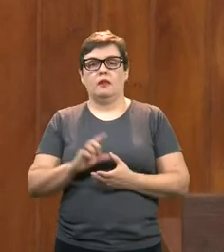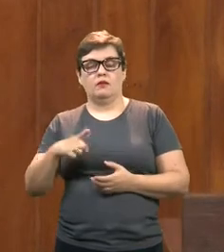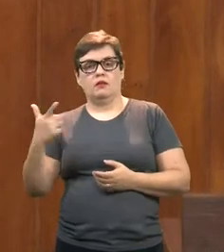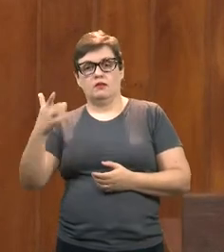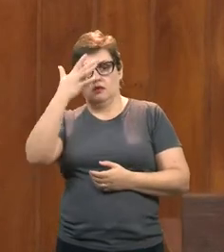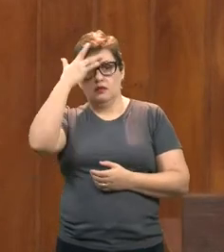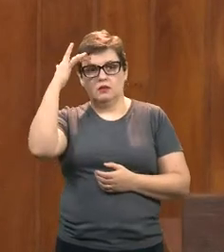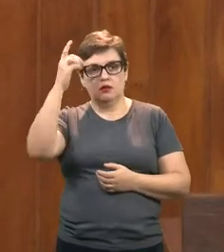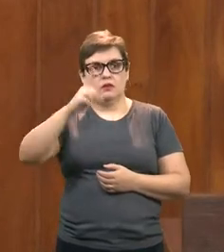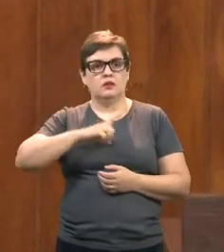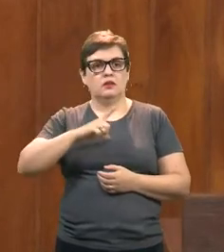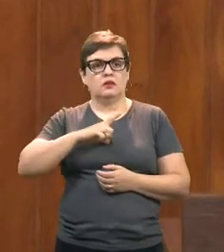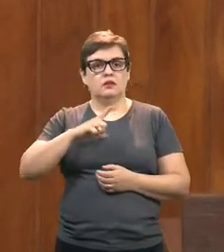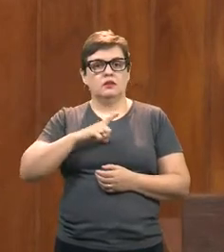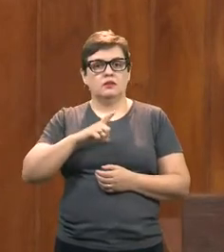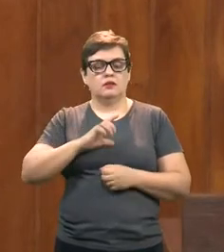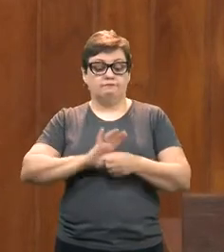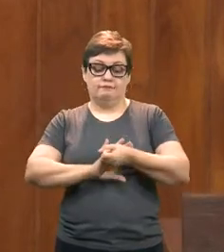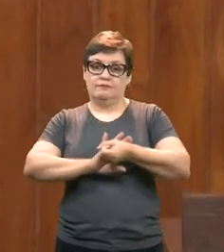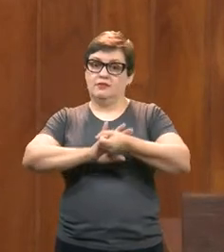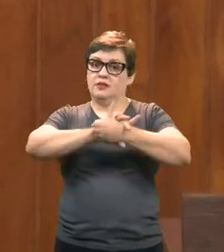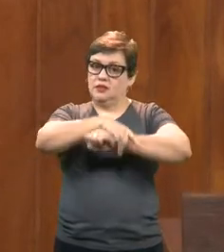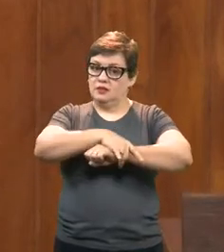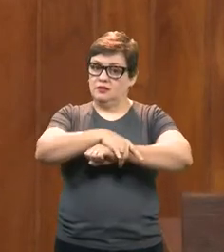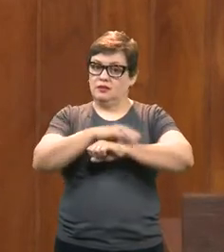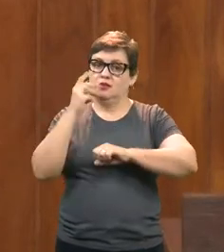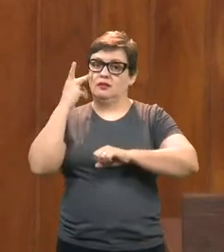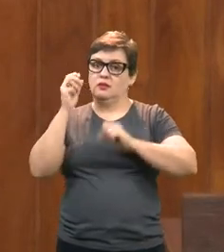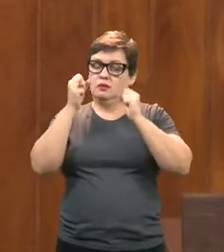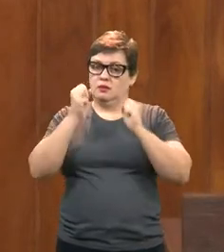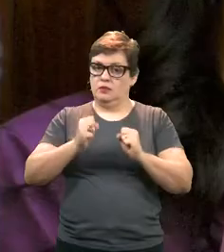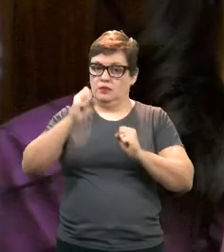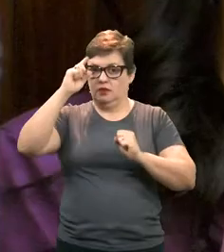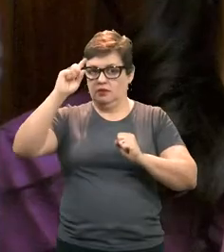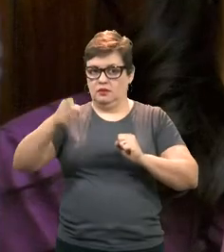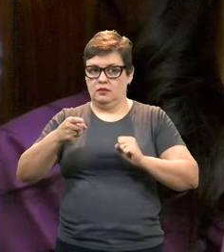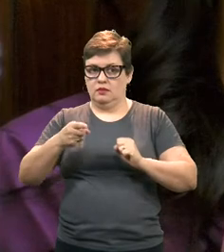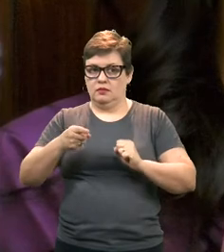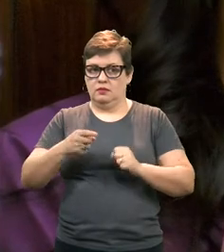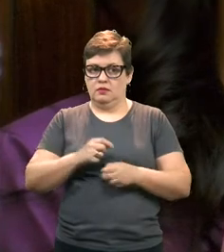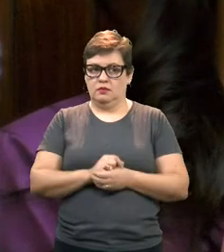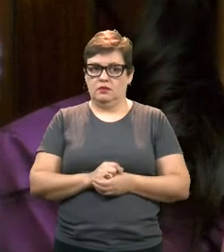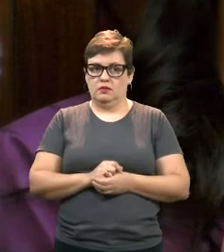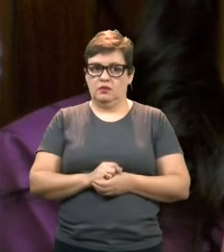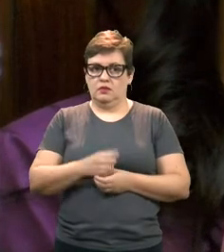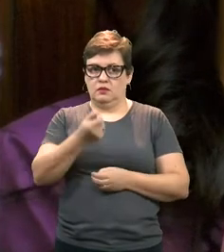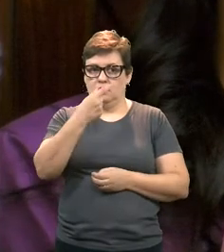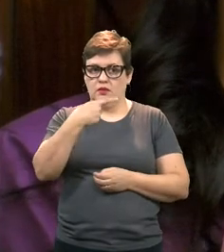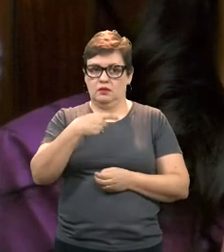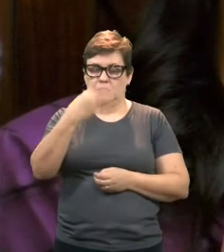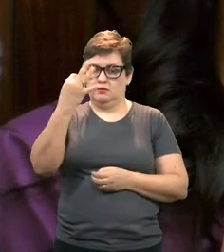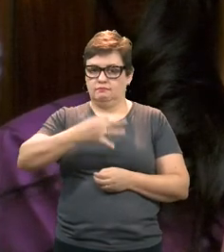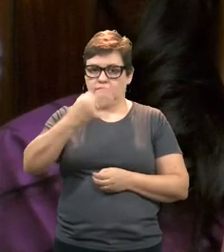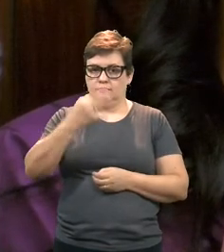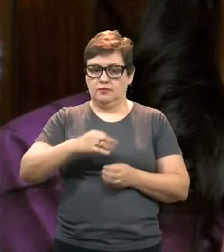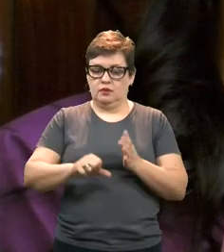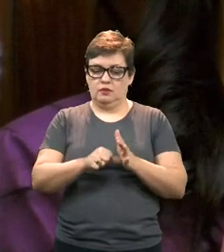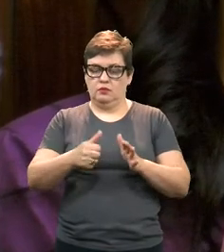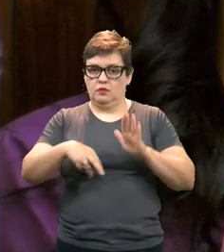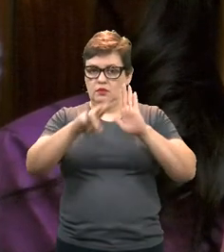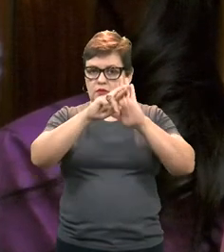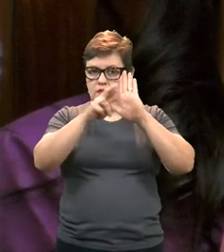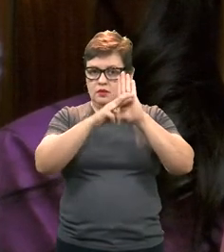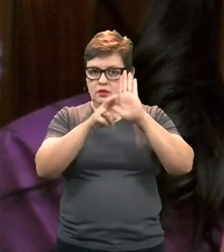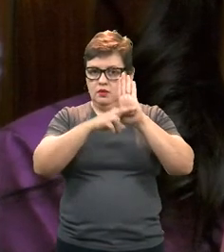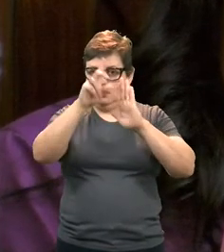habilidade, segurança, para poder prescrever de forma assertiva. E a primeira regra é essa. Há